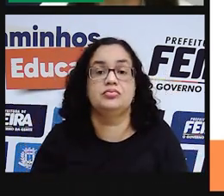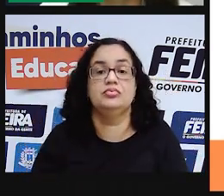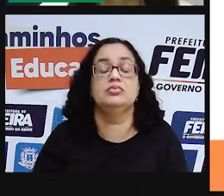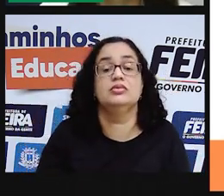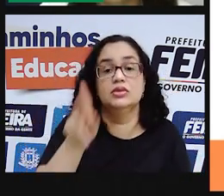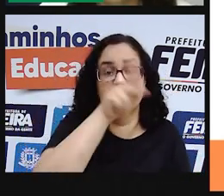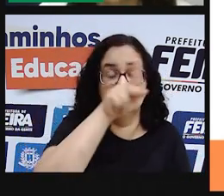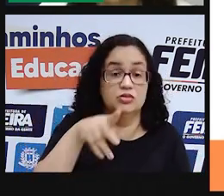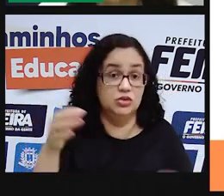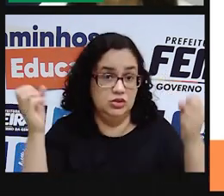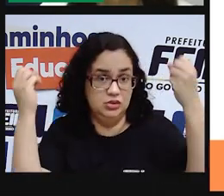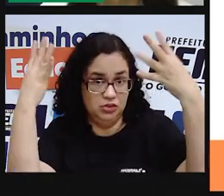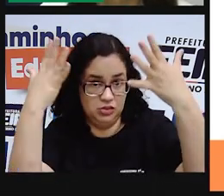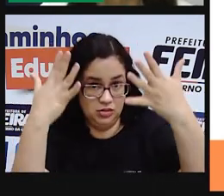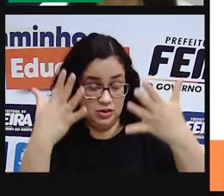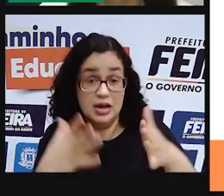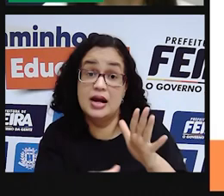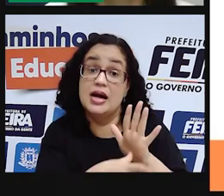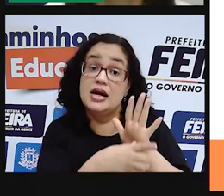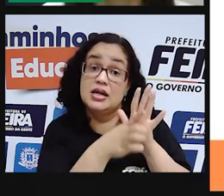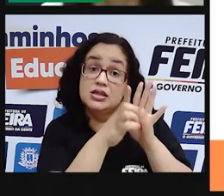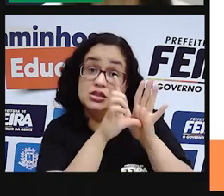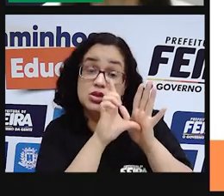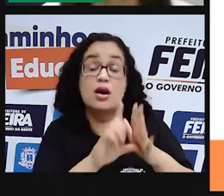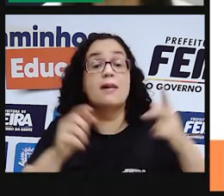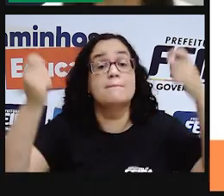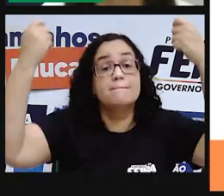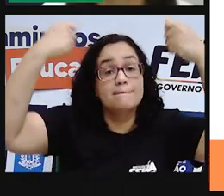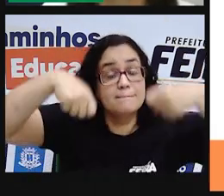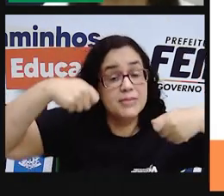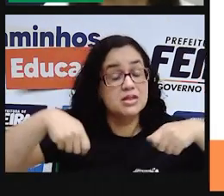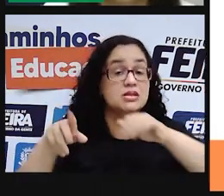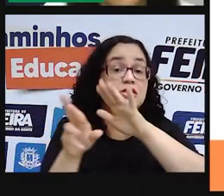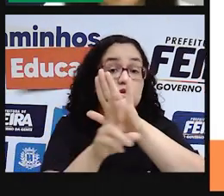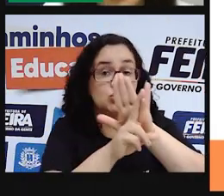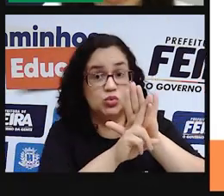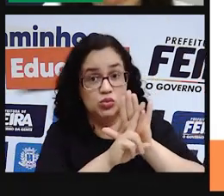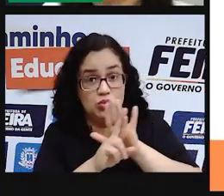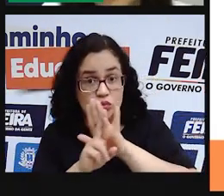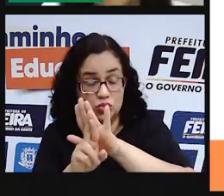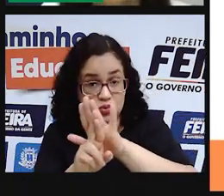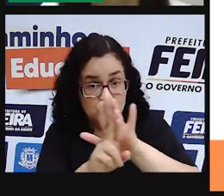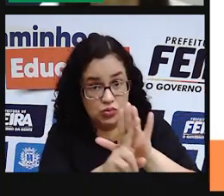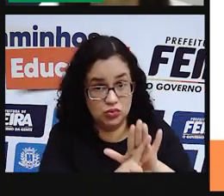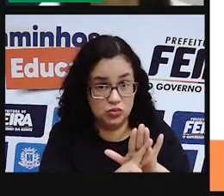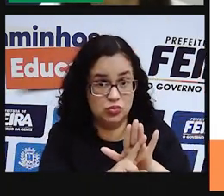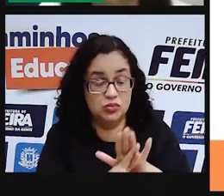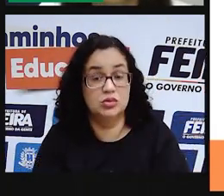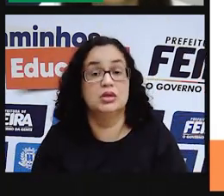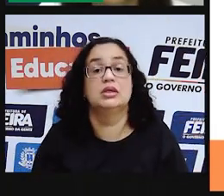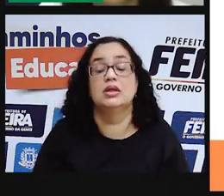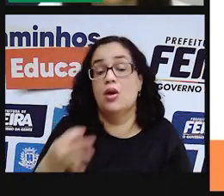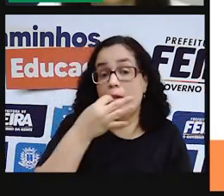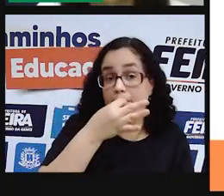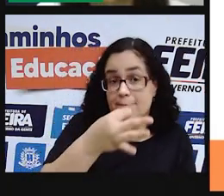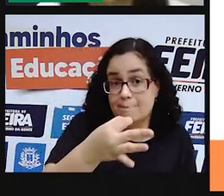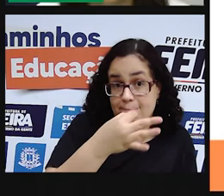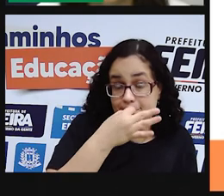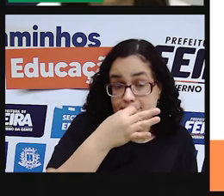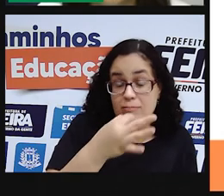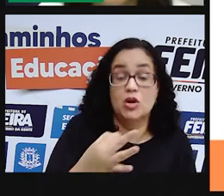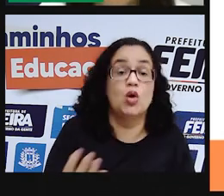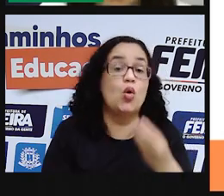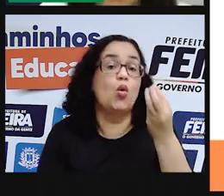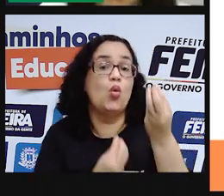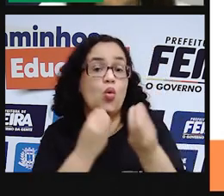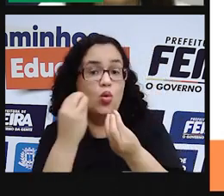já falou, não é? Antes de tudo, eu preciso apresentar aquilo que eu estou resenhando. Então, é como se tivesse